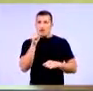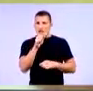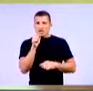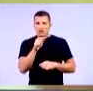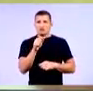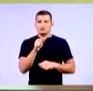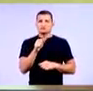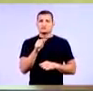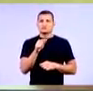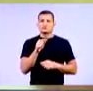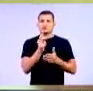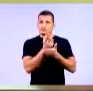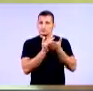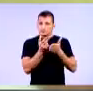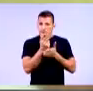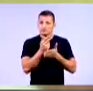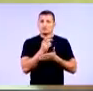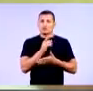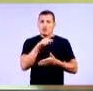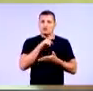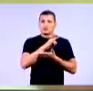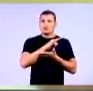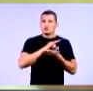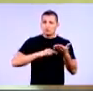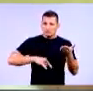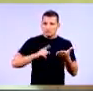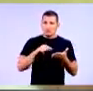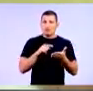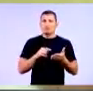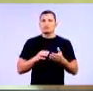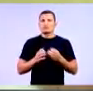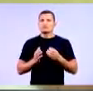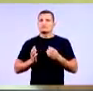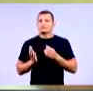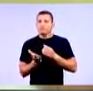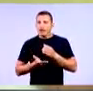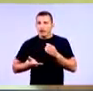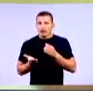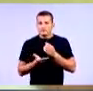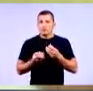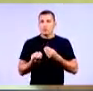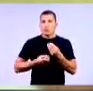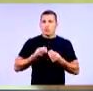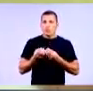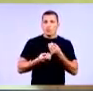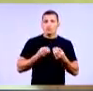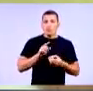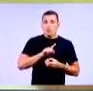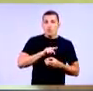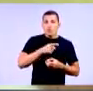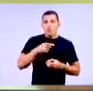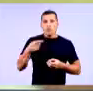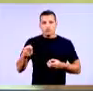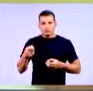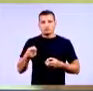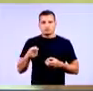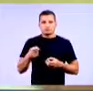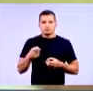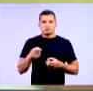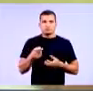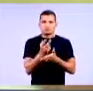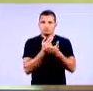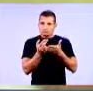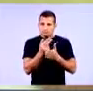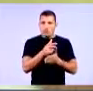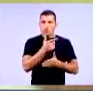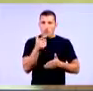vai dar, essa documentação é que vai dar a base para os outros diagramas. Né? As ações dos